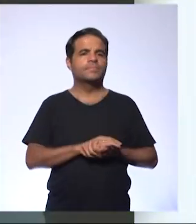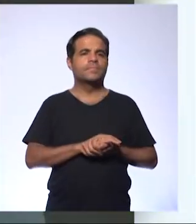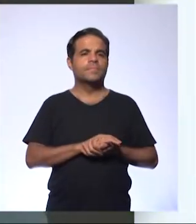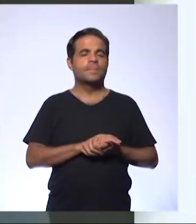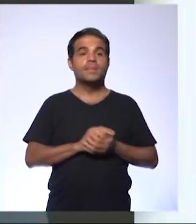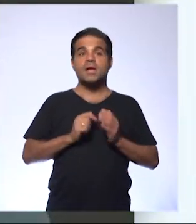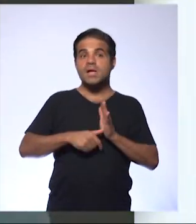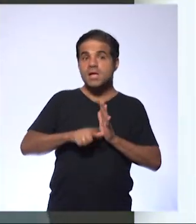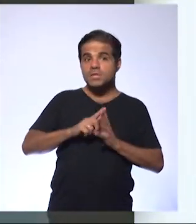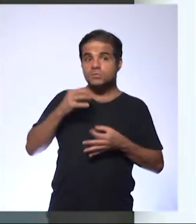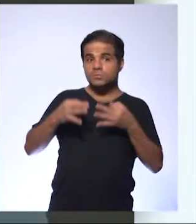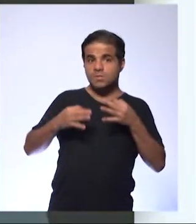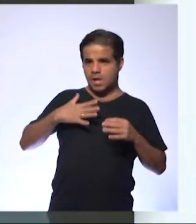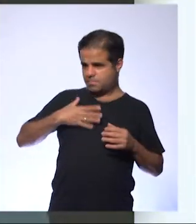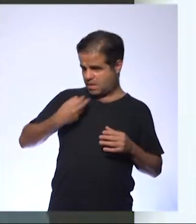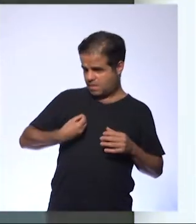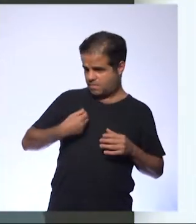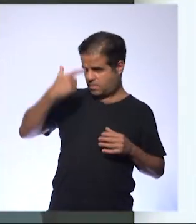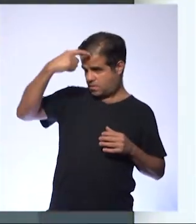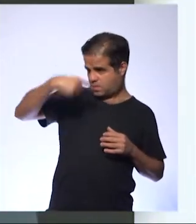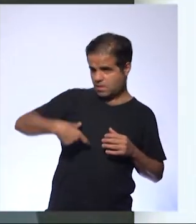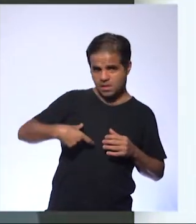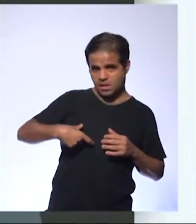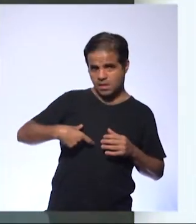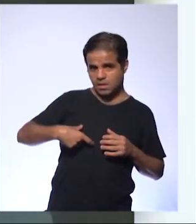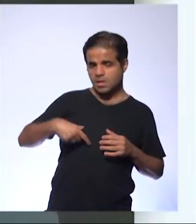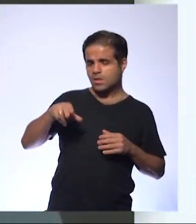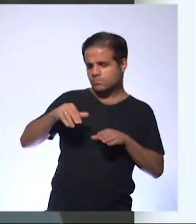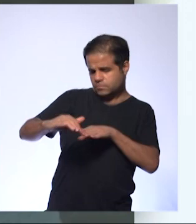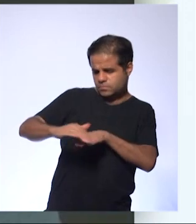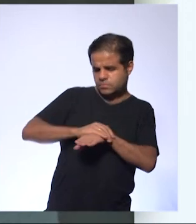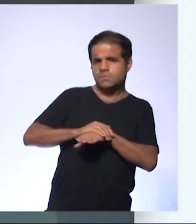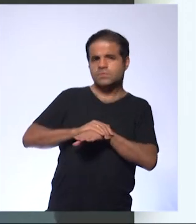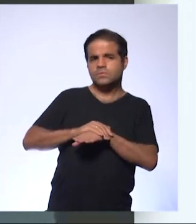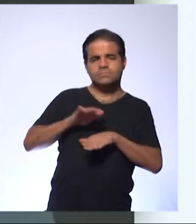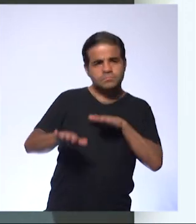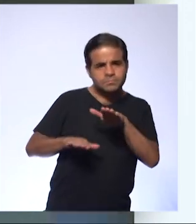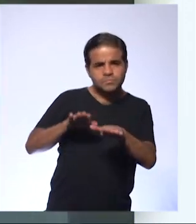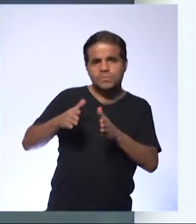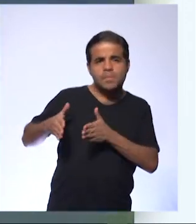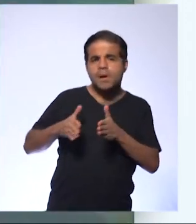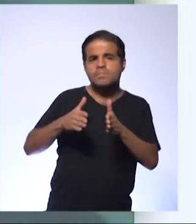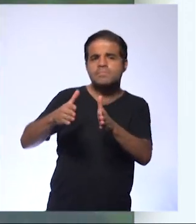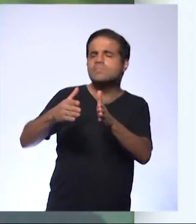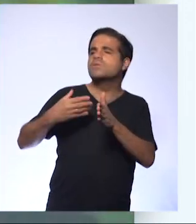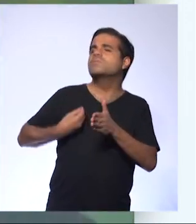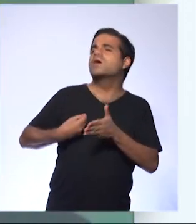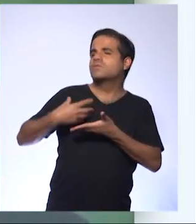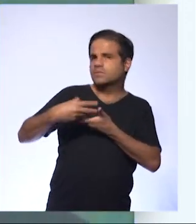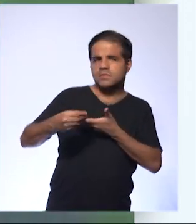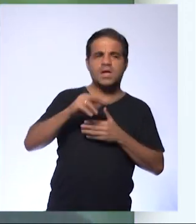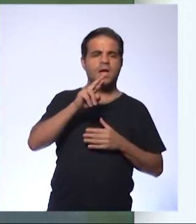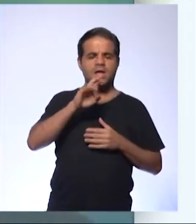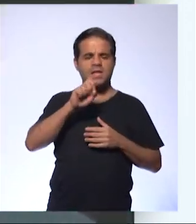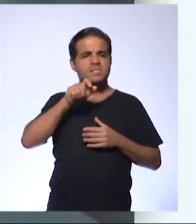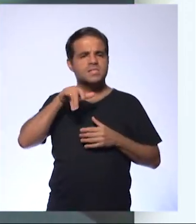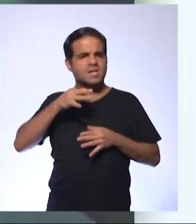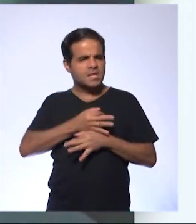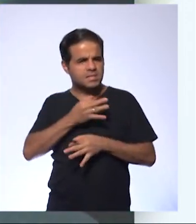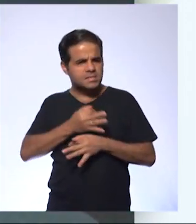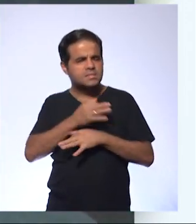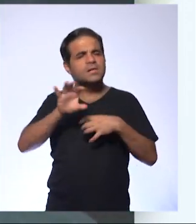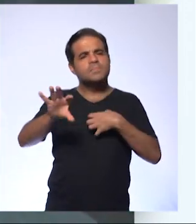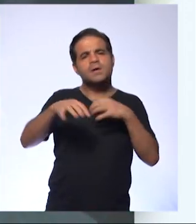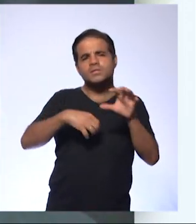Antes de julgar minha vida ou meu caráter, calce meus sapatos e percorra o caminho que percorri. Resiliência e